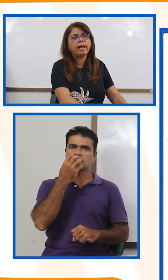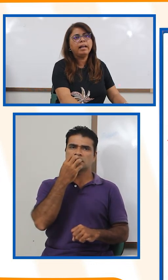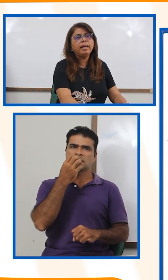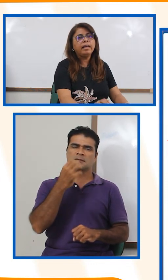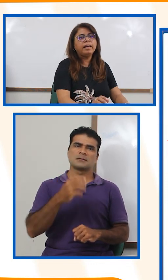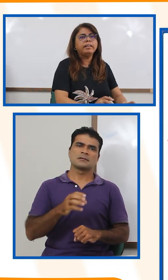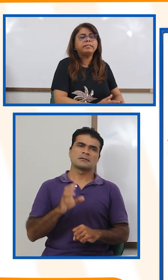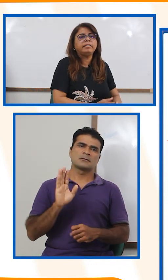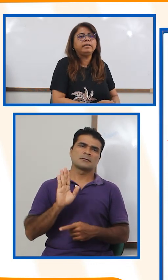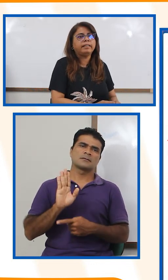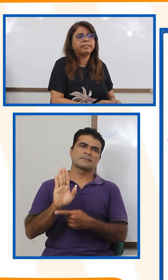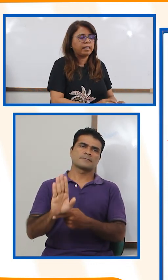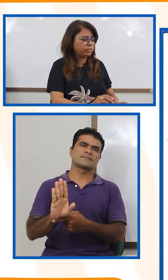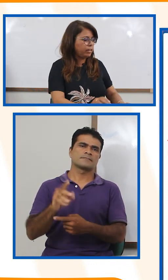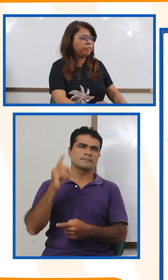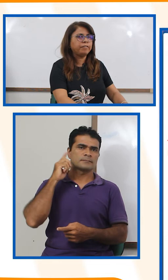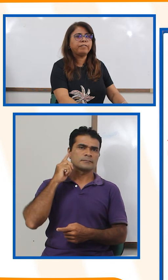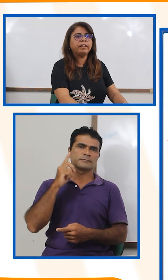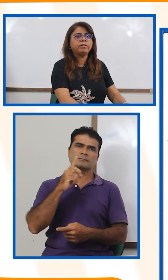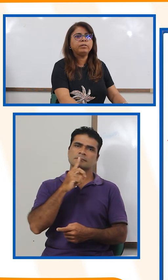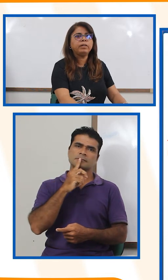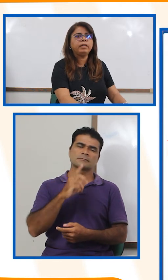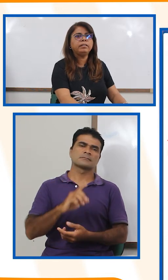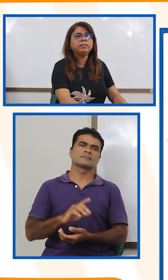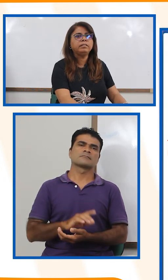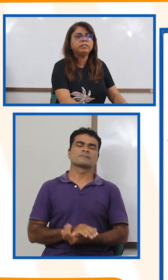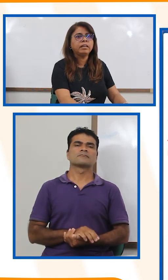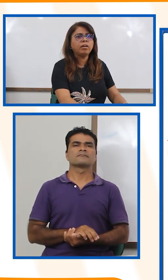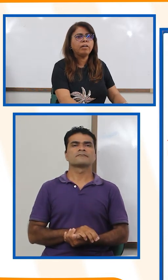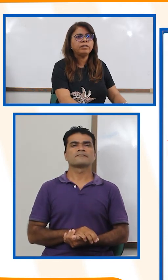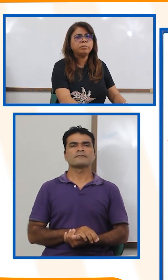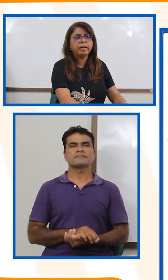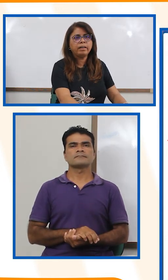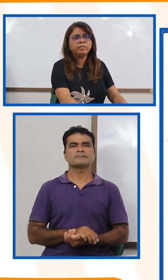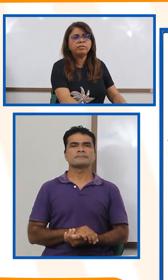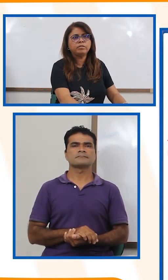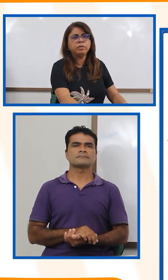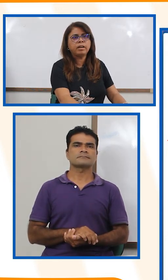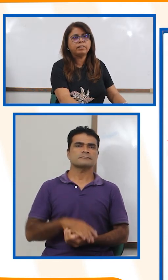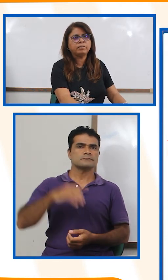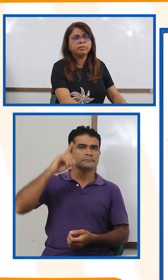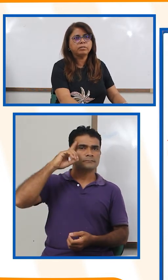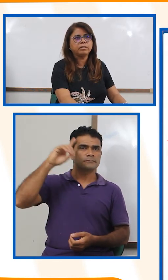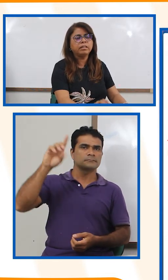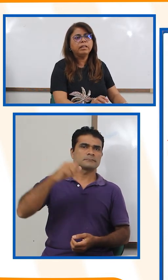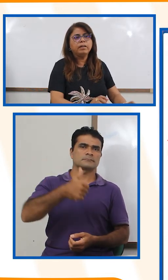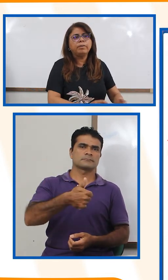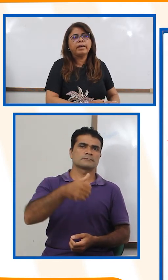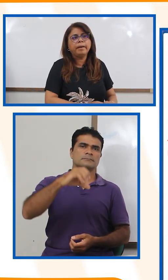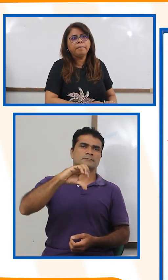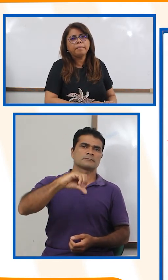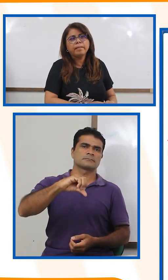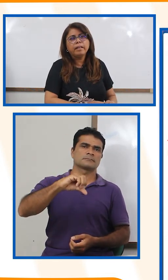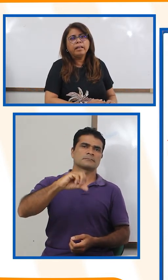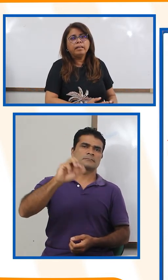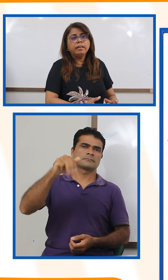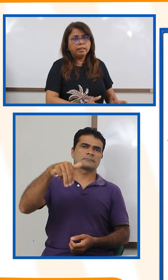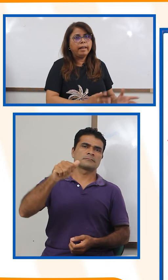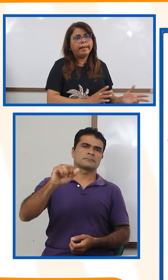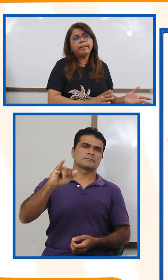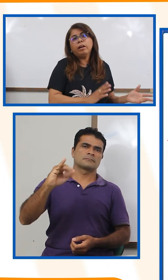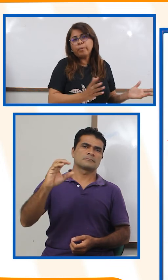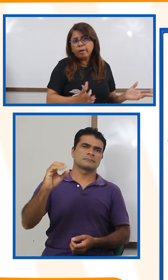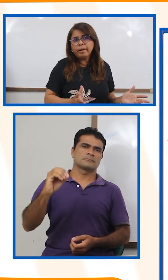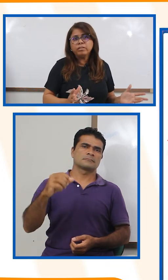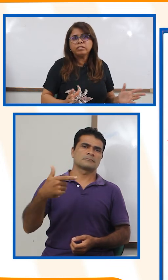www.bbc.com/cães-guias-surdos, tá? Esse acesso aí foi feito em 19 de maio de